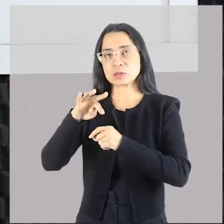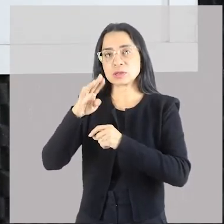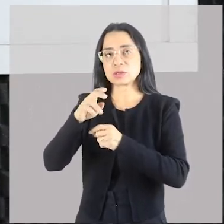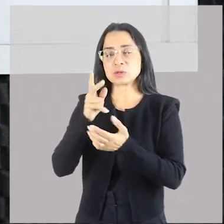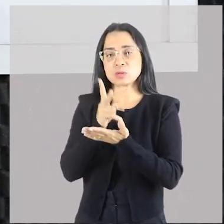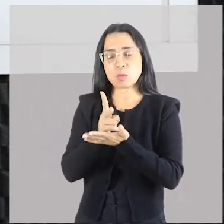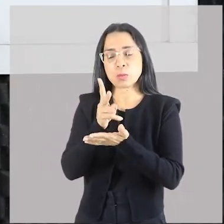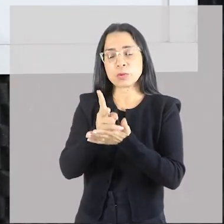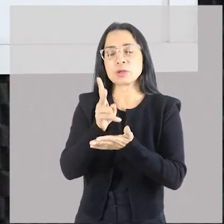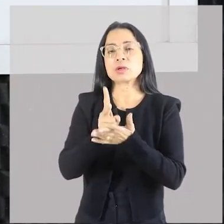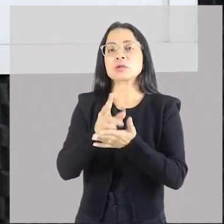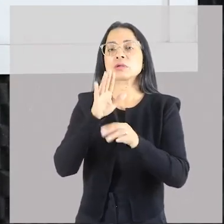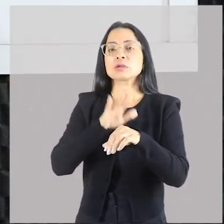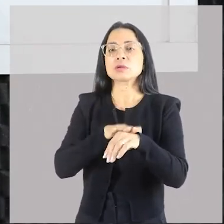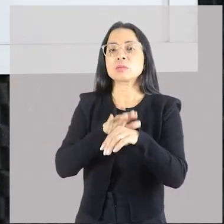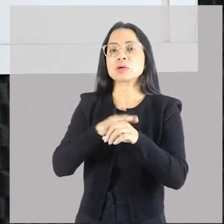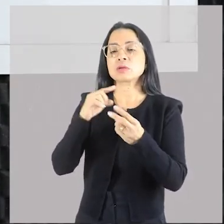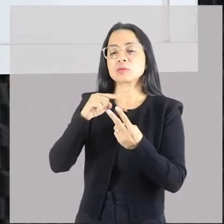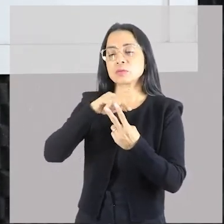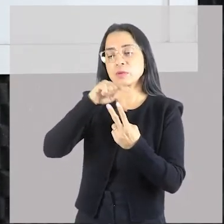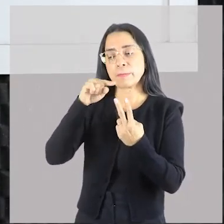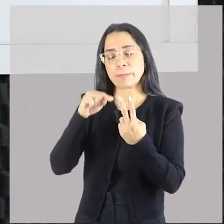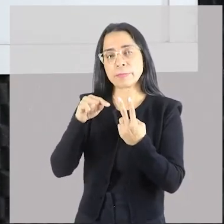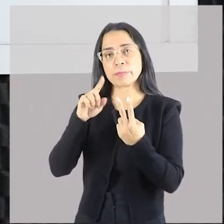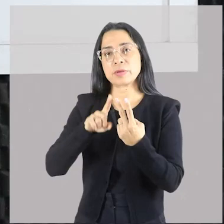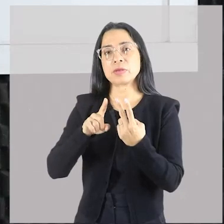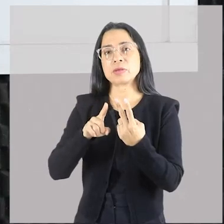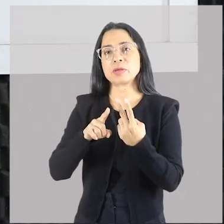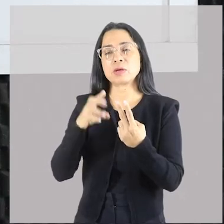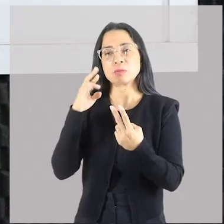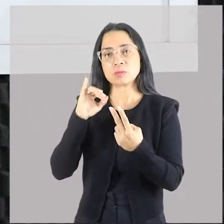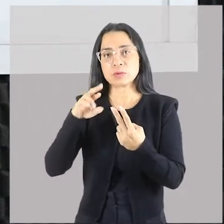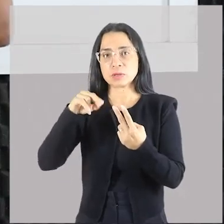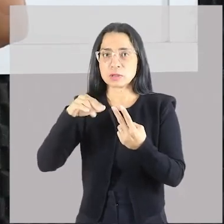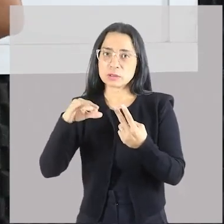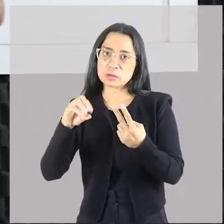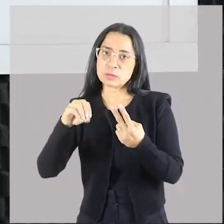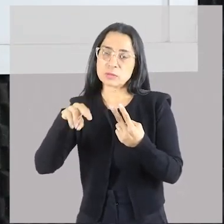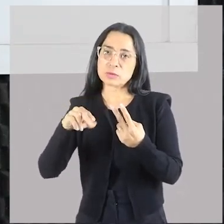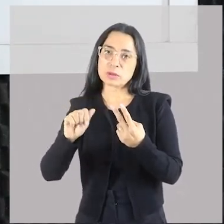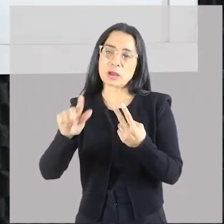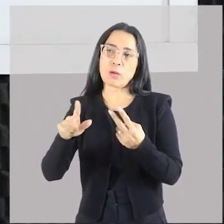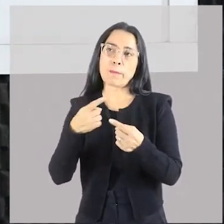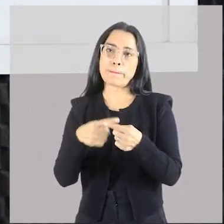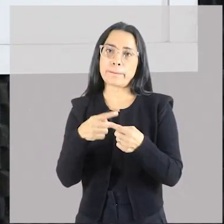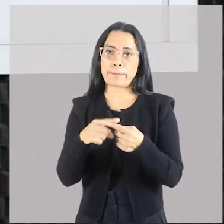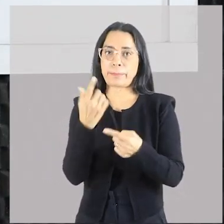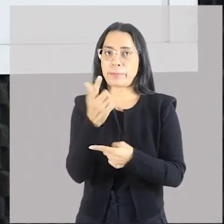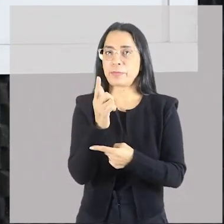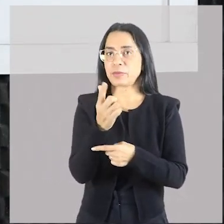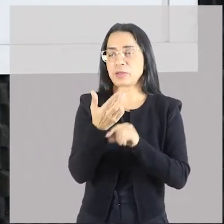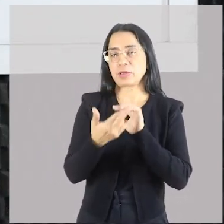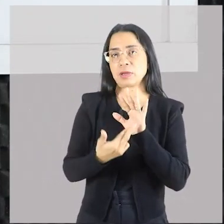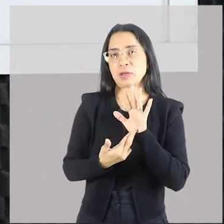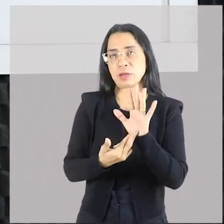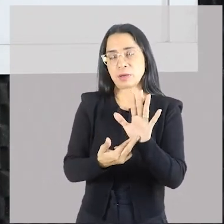um número irracional, porque ele não existe representação fracionária para ele. Ele é obtido da